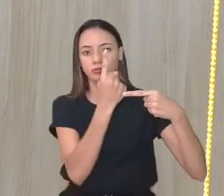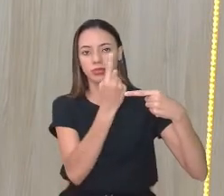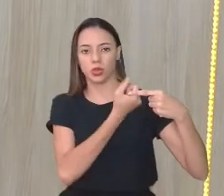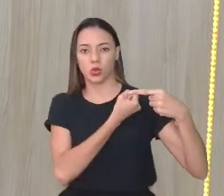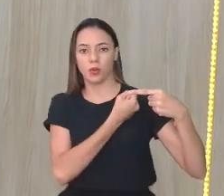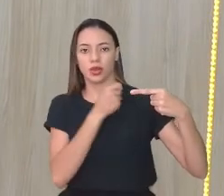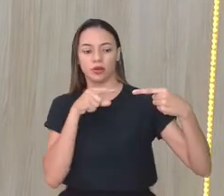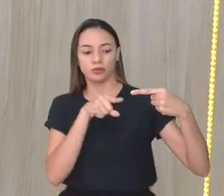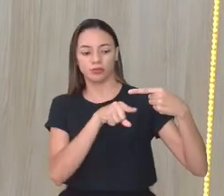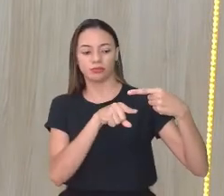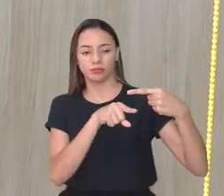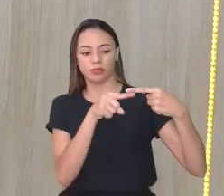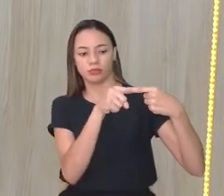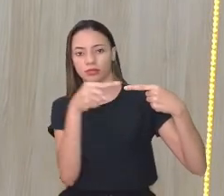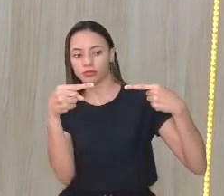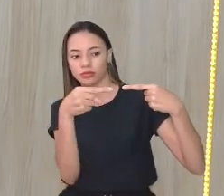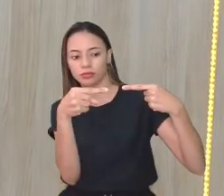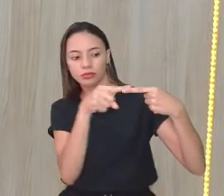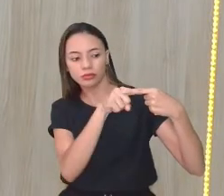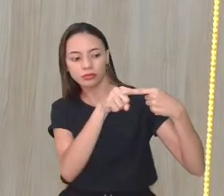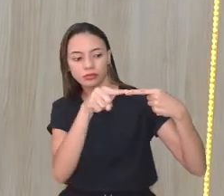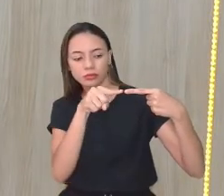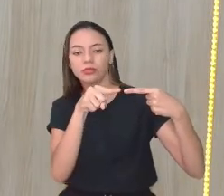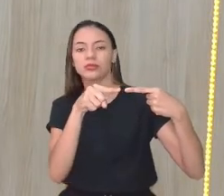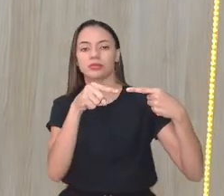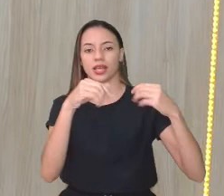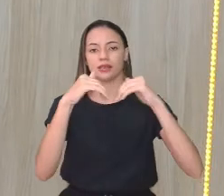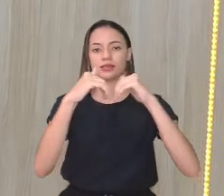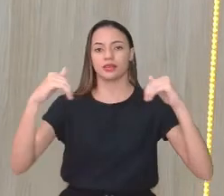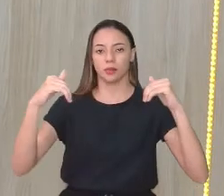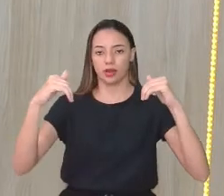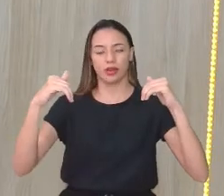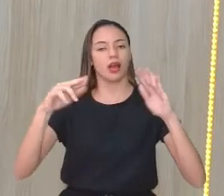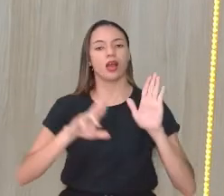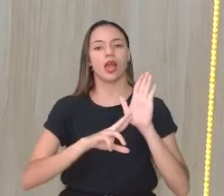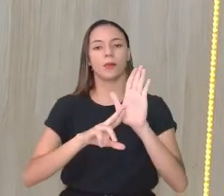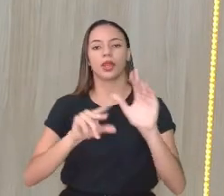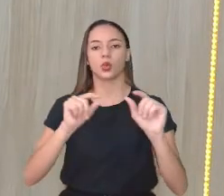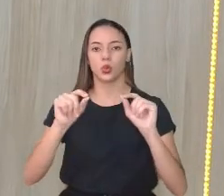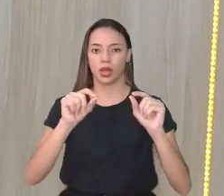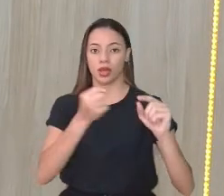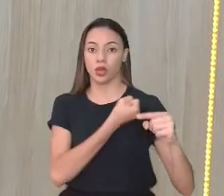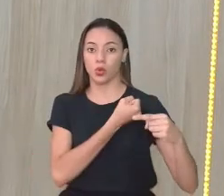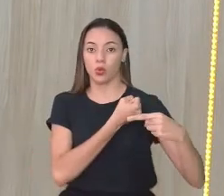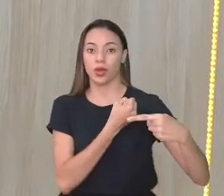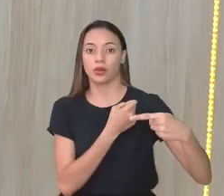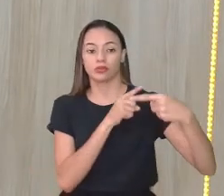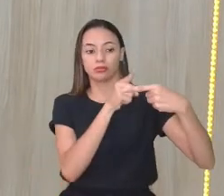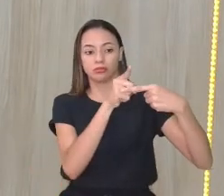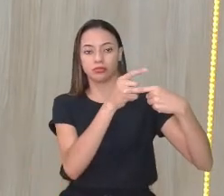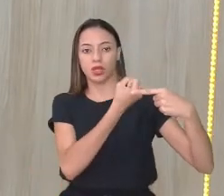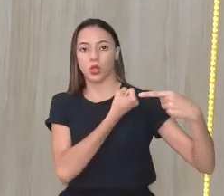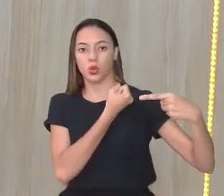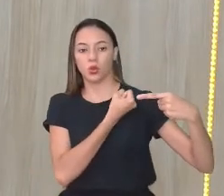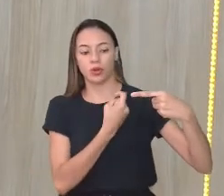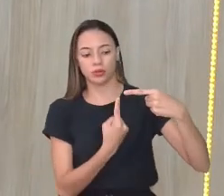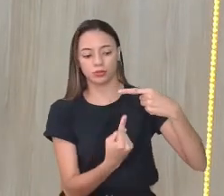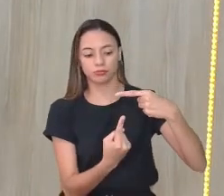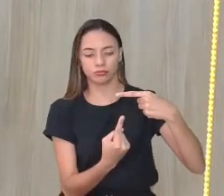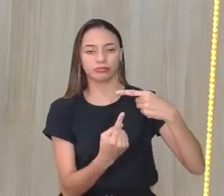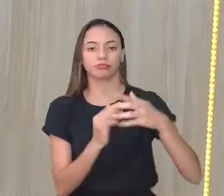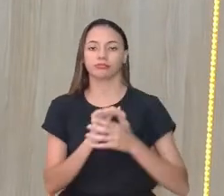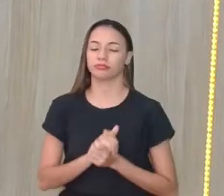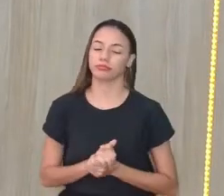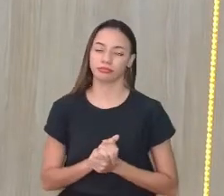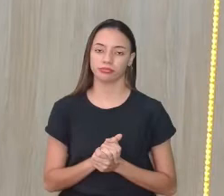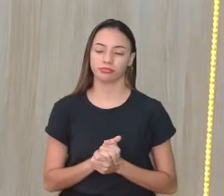né? Aquele tracinho ali no meio para separar o que representa o número de cima, o que representa o número de baixo.